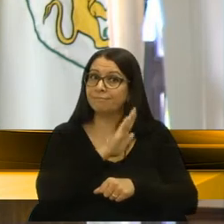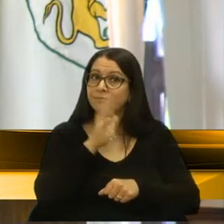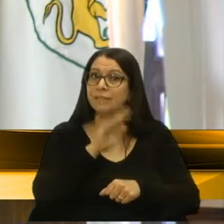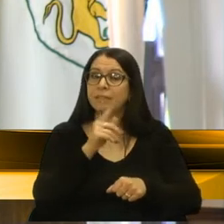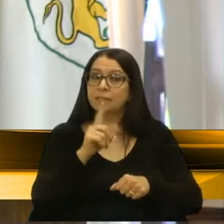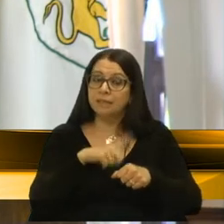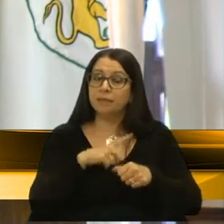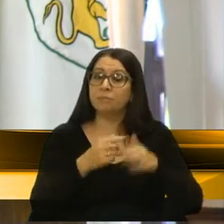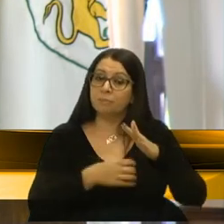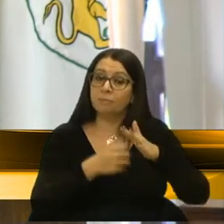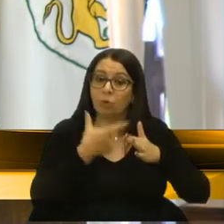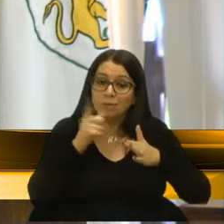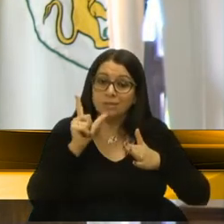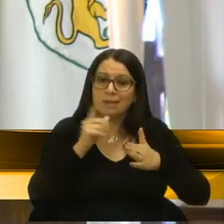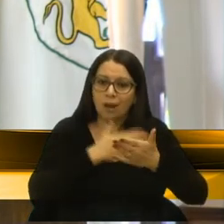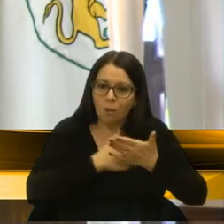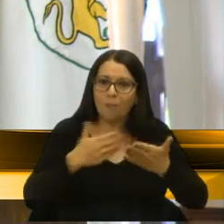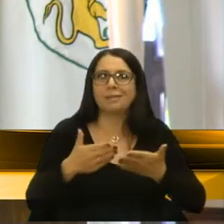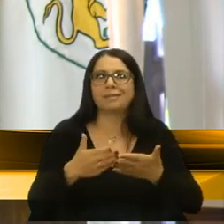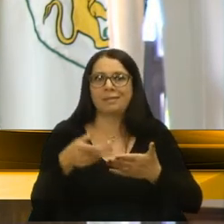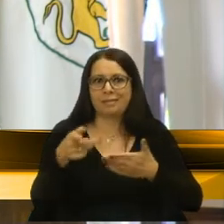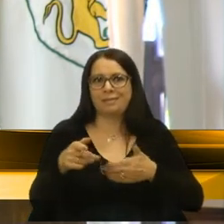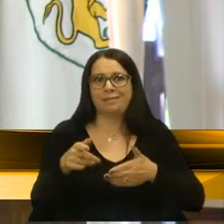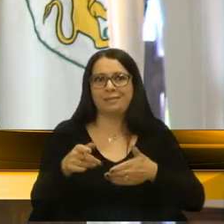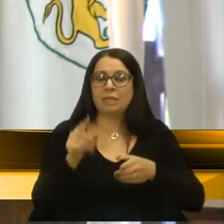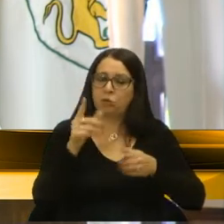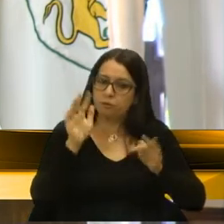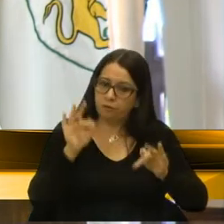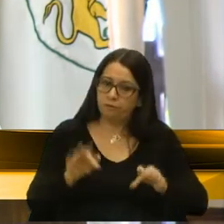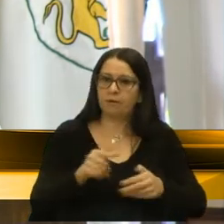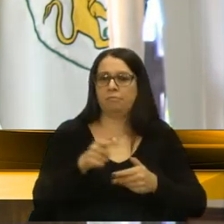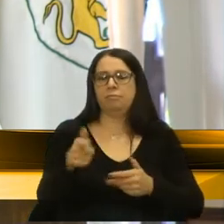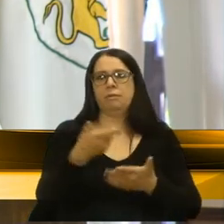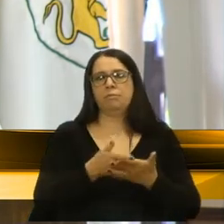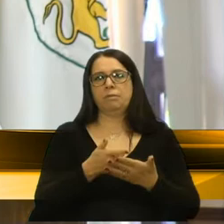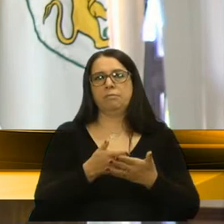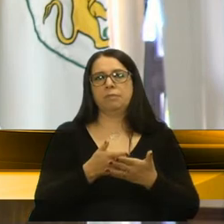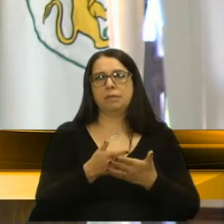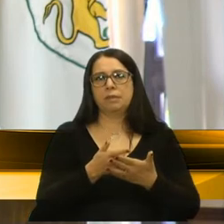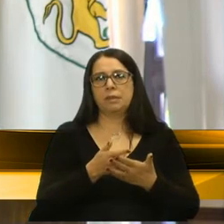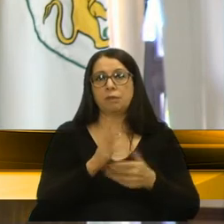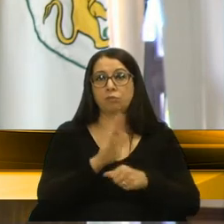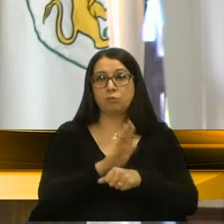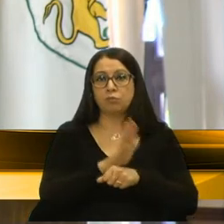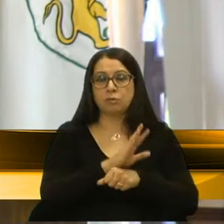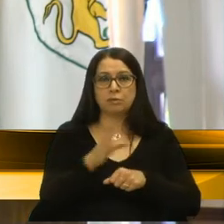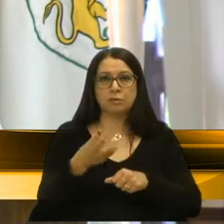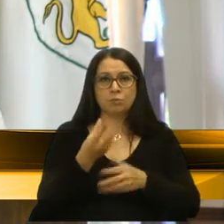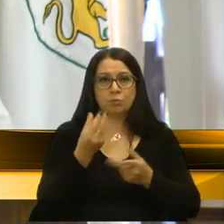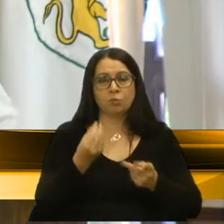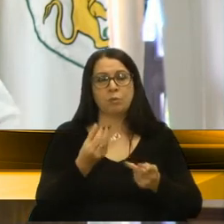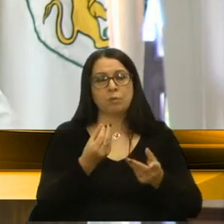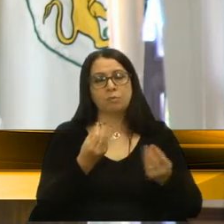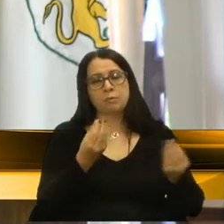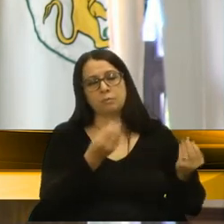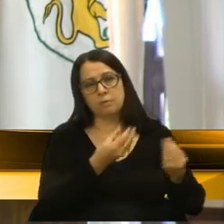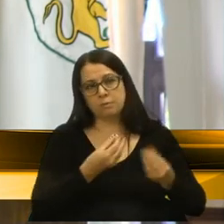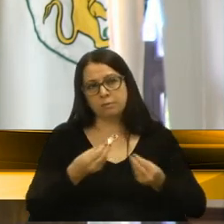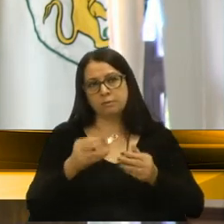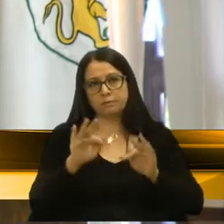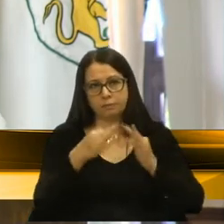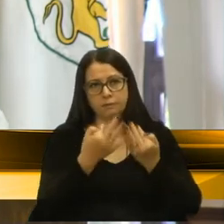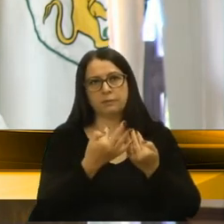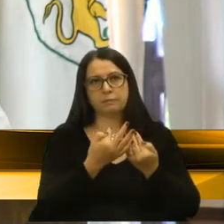consiga iniciar essa obra, que nós consiga terminar essa obra. Nós vamos ajudar muitas e muitas e muitas